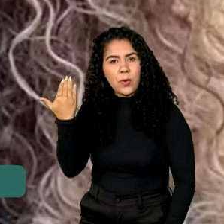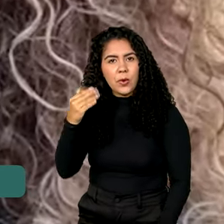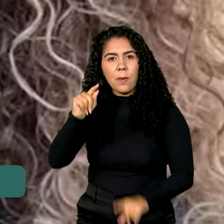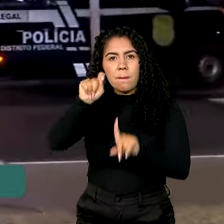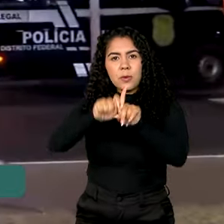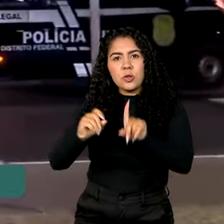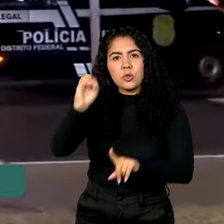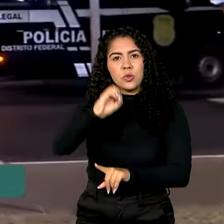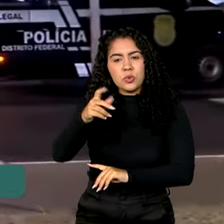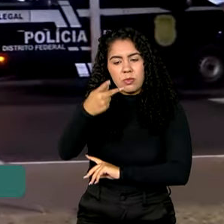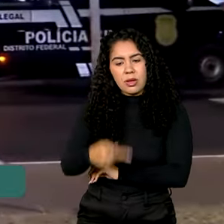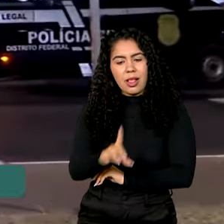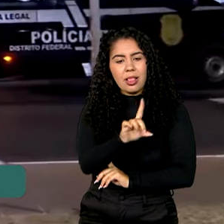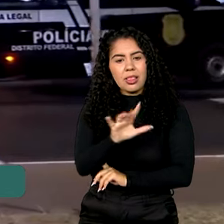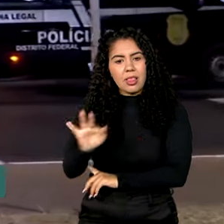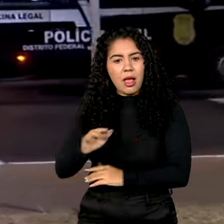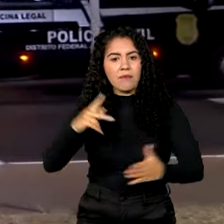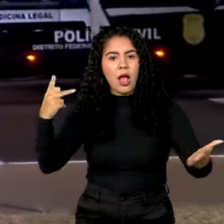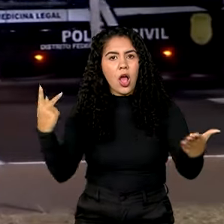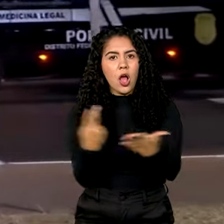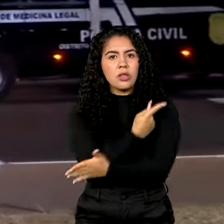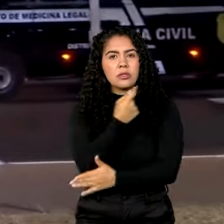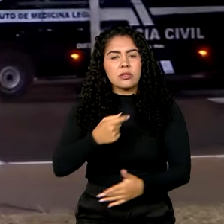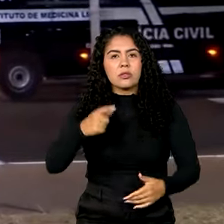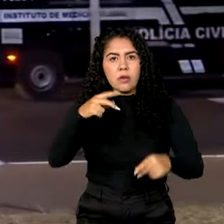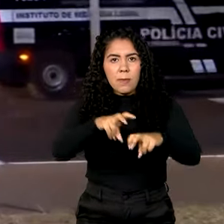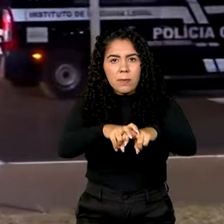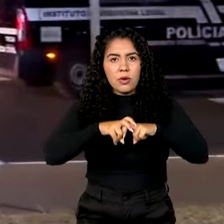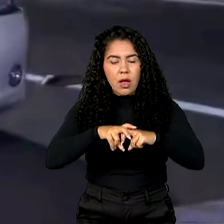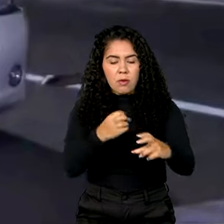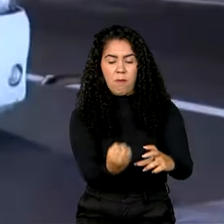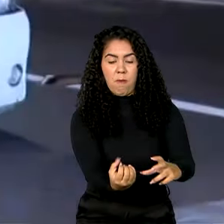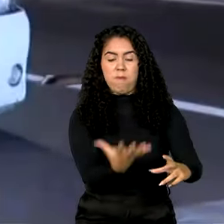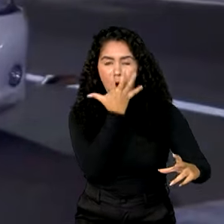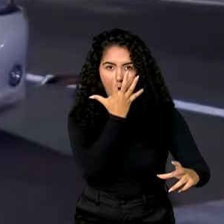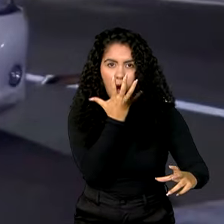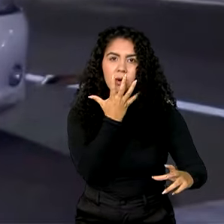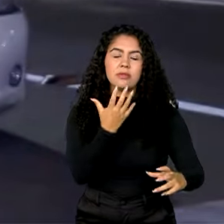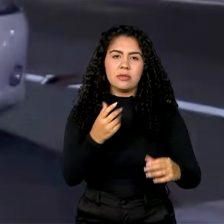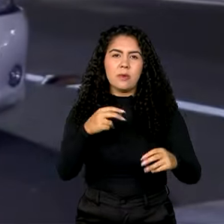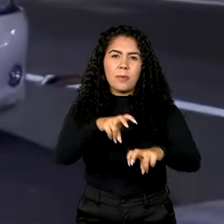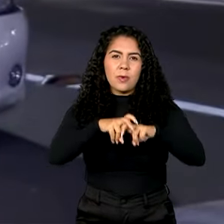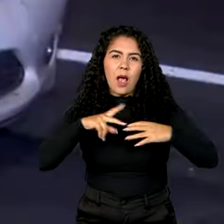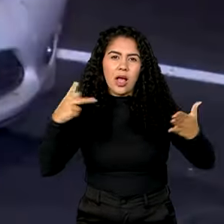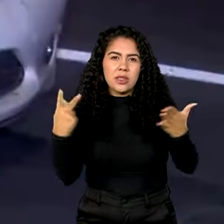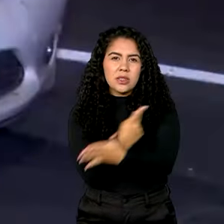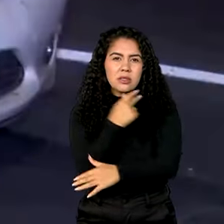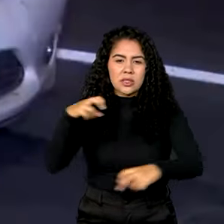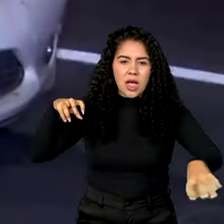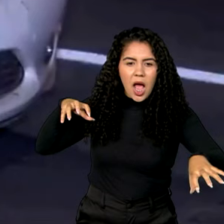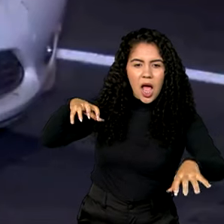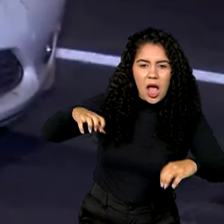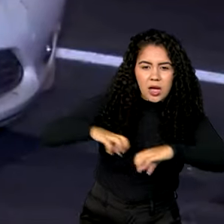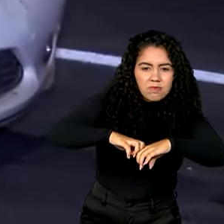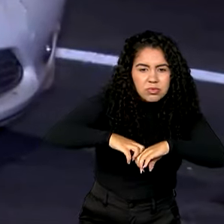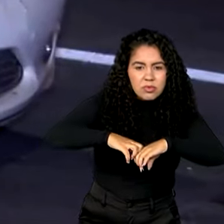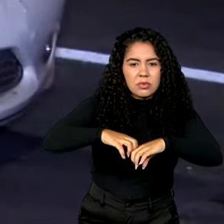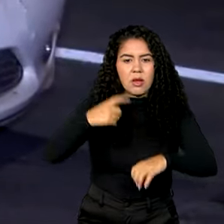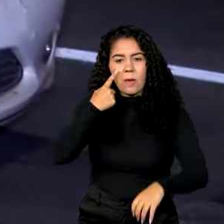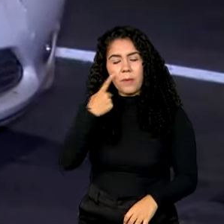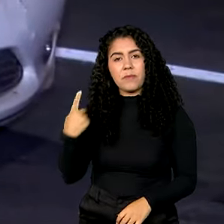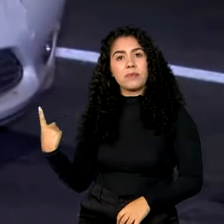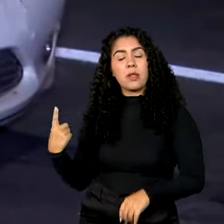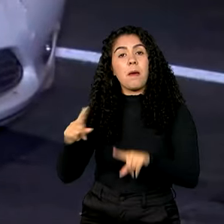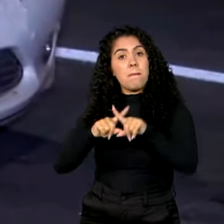Federal após ser atingida no pescoço por uma peça do airbag do seu carro durante um acidente. A montadora do veículo divulgou